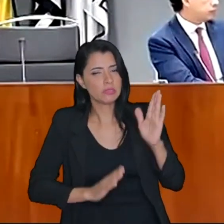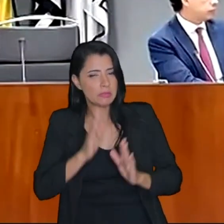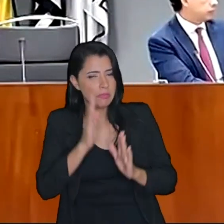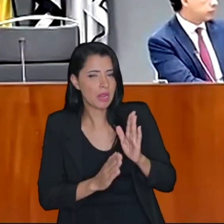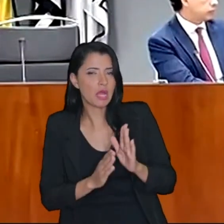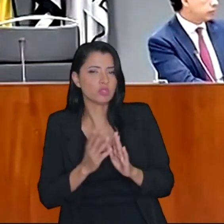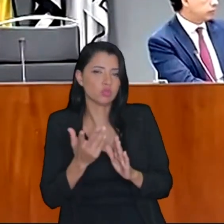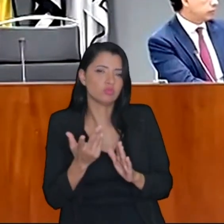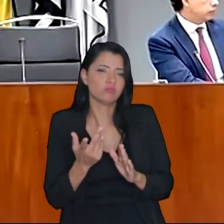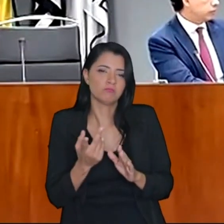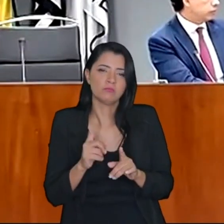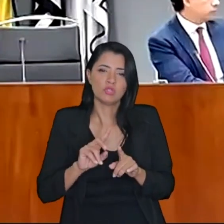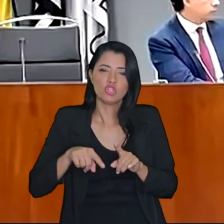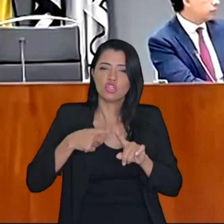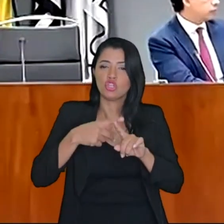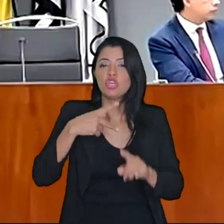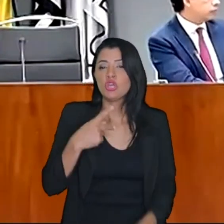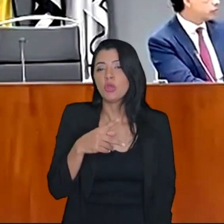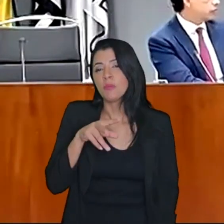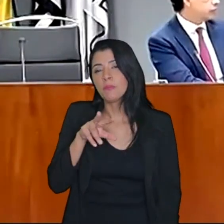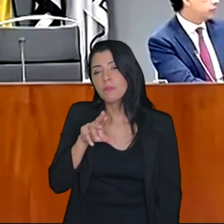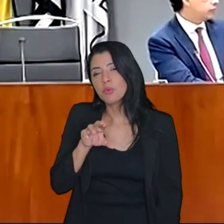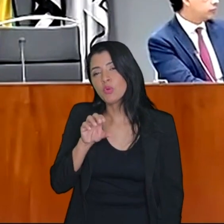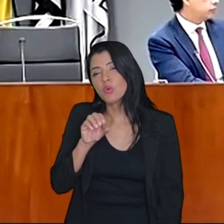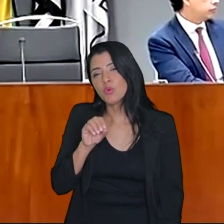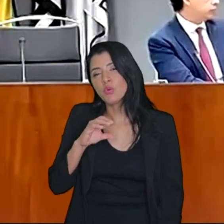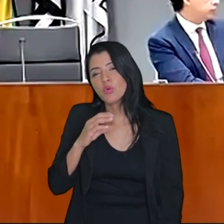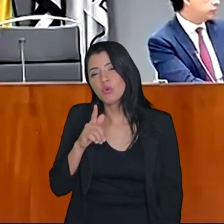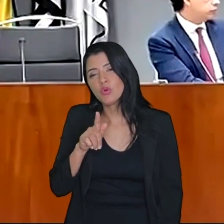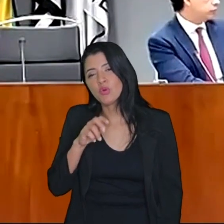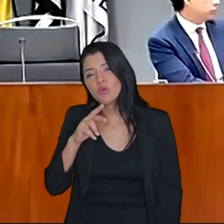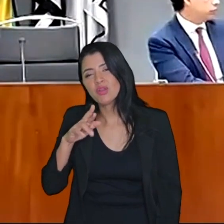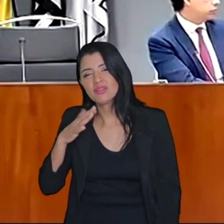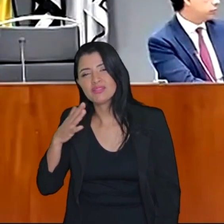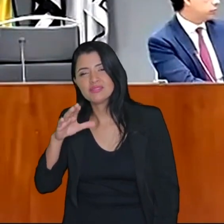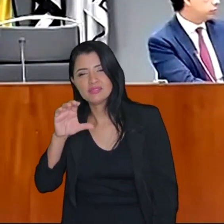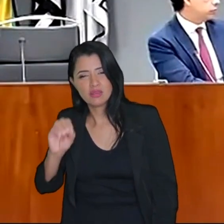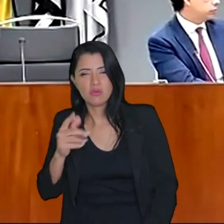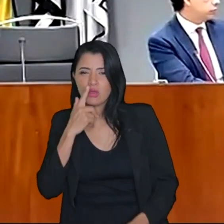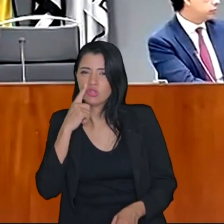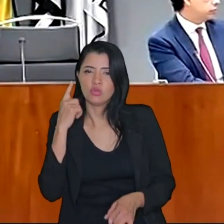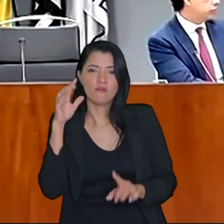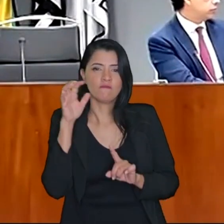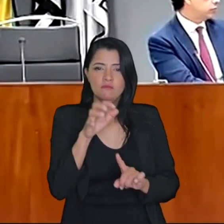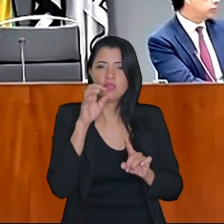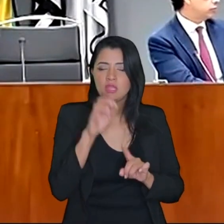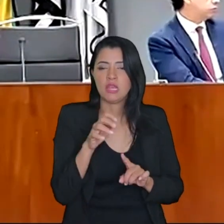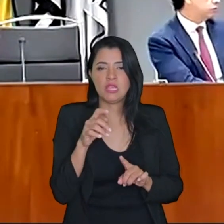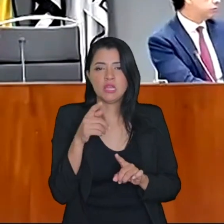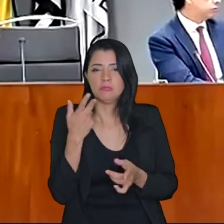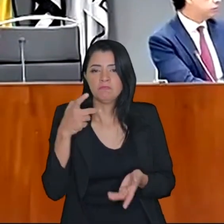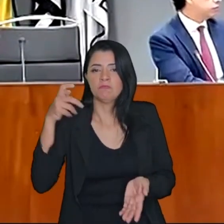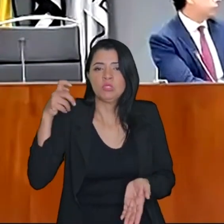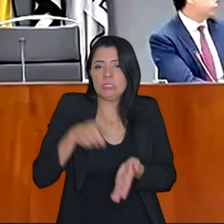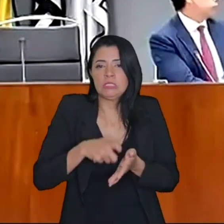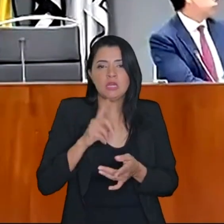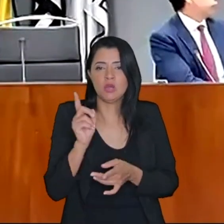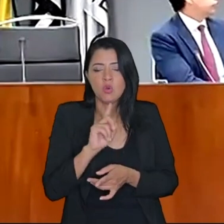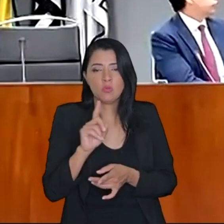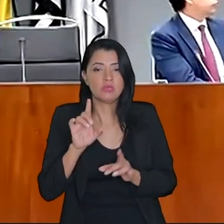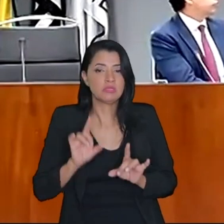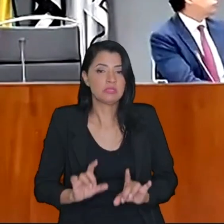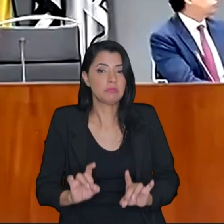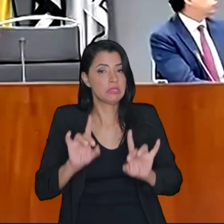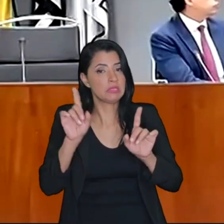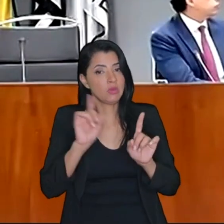progressão. Eu acho que ela aparentemente não afetaria a inconstitucionalidade da proibição do regime disciplinar